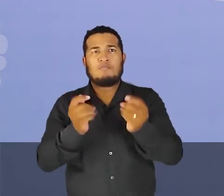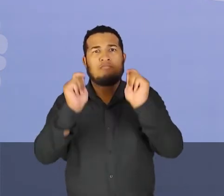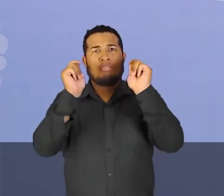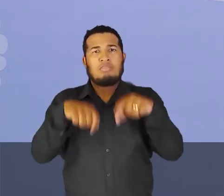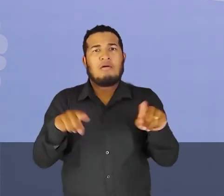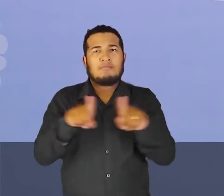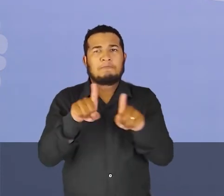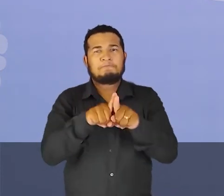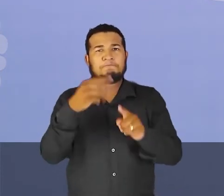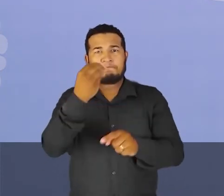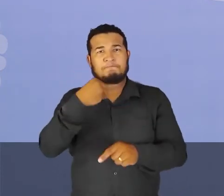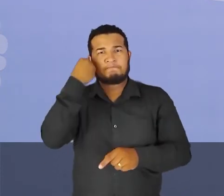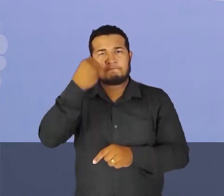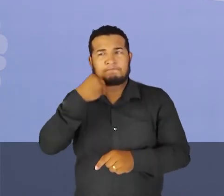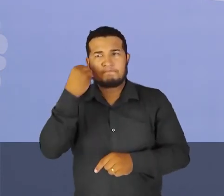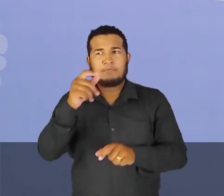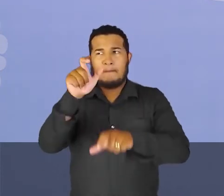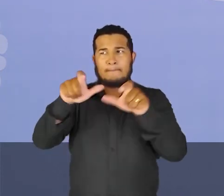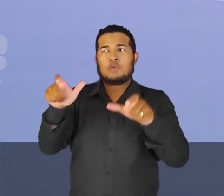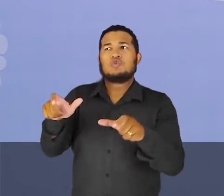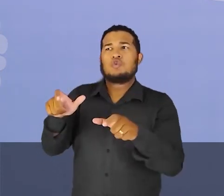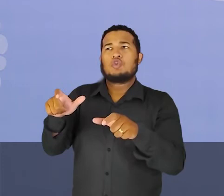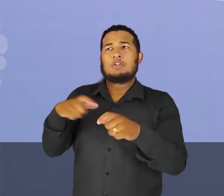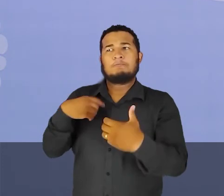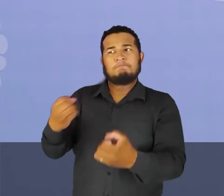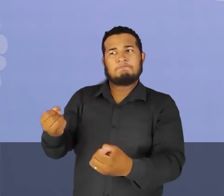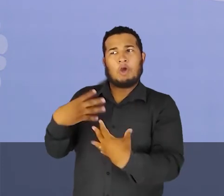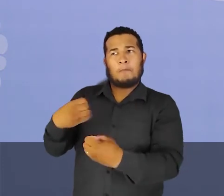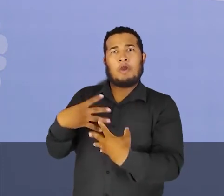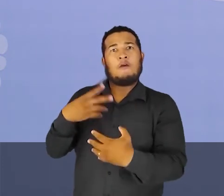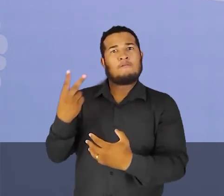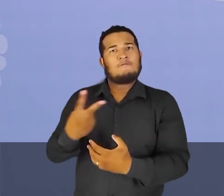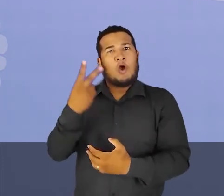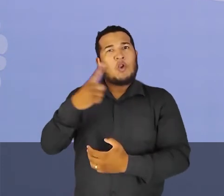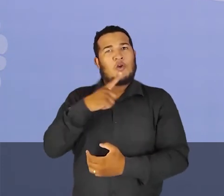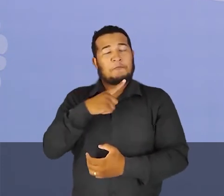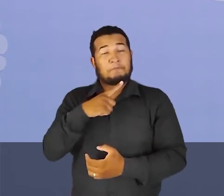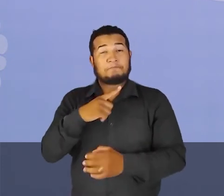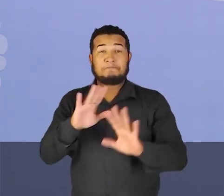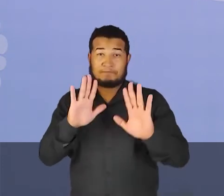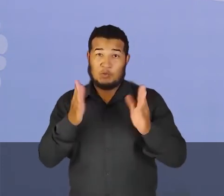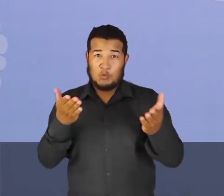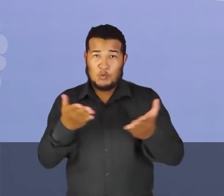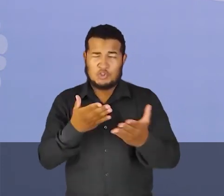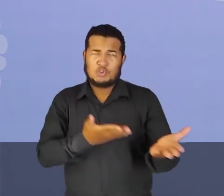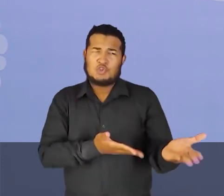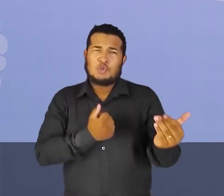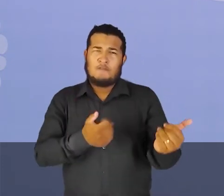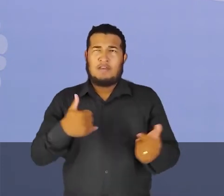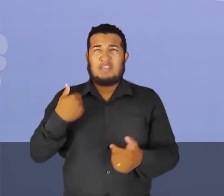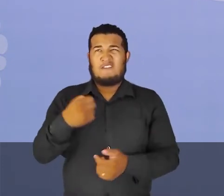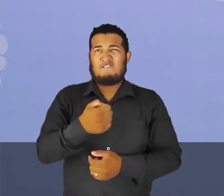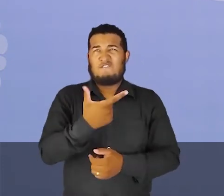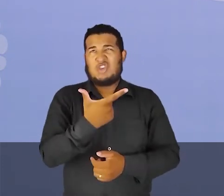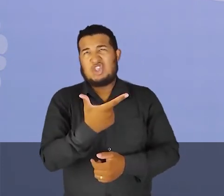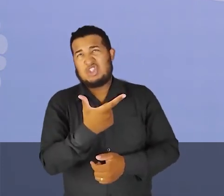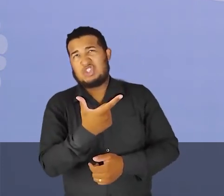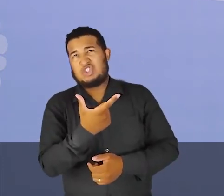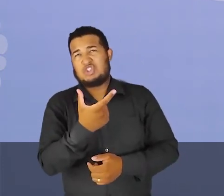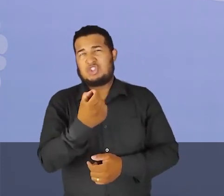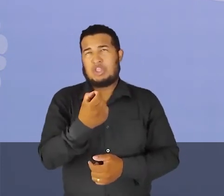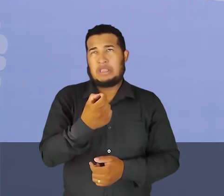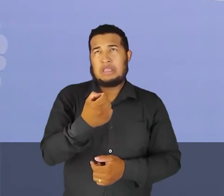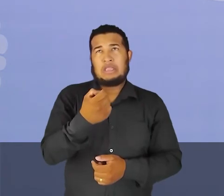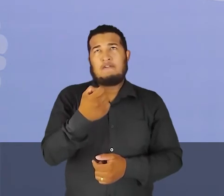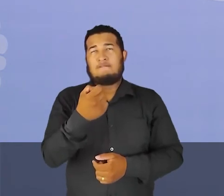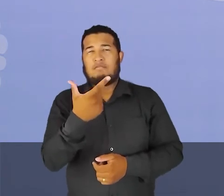que essas experiências dos mais velhos vêm sendo valorizadas. Hoje, né, muitos jovens com 20 e poucos anos, às